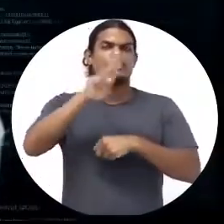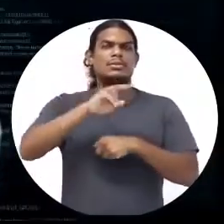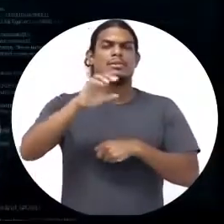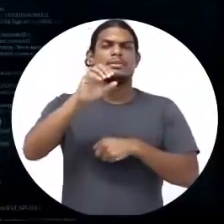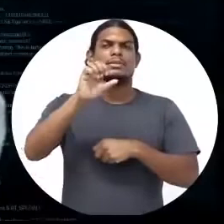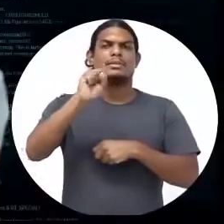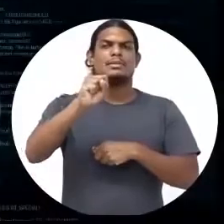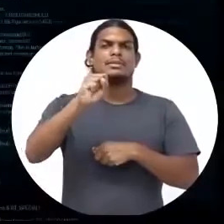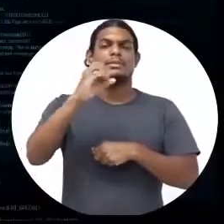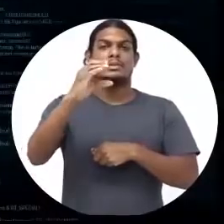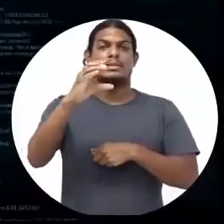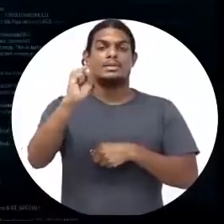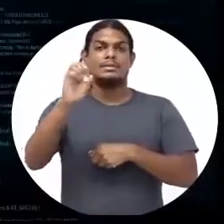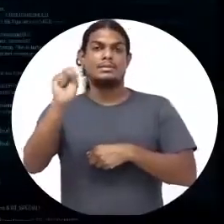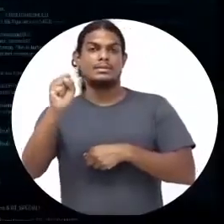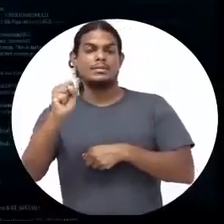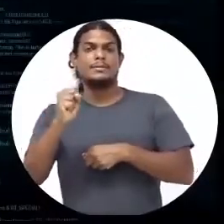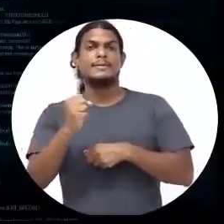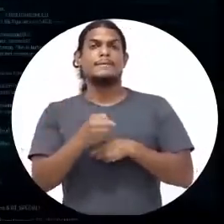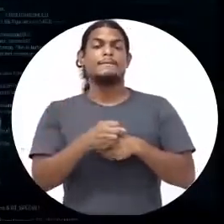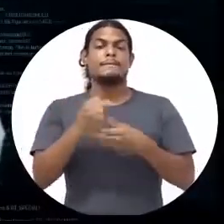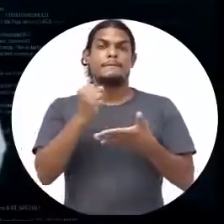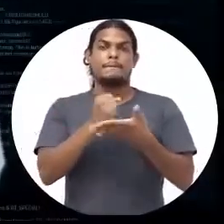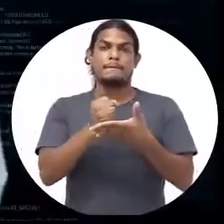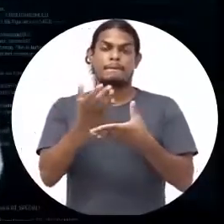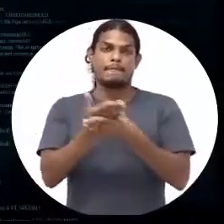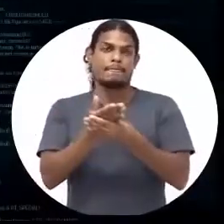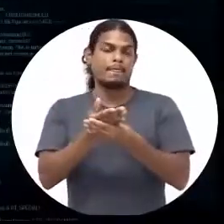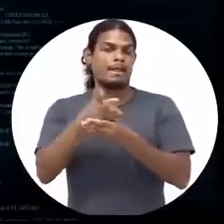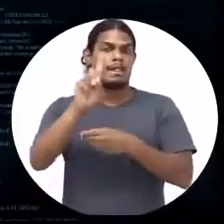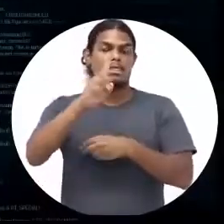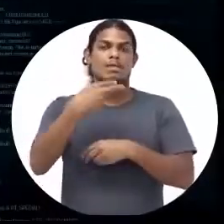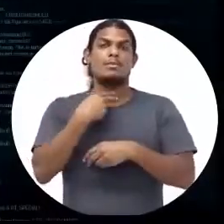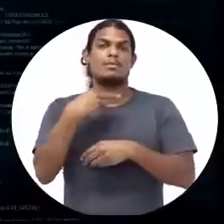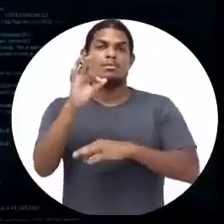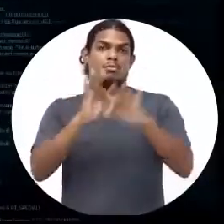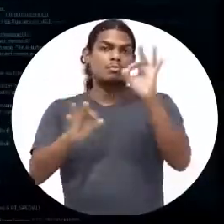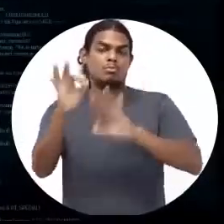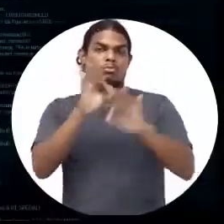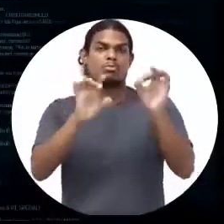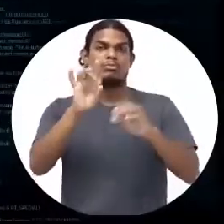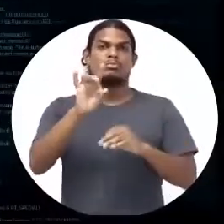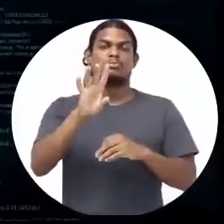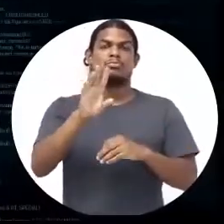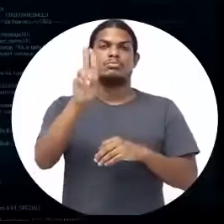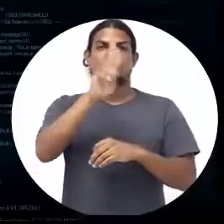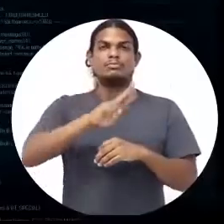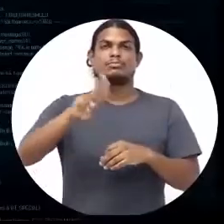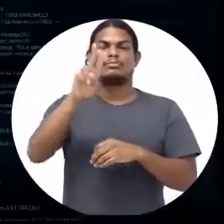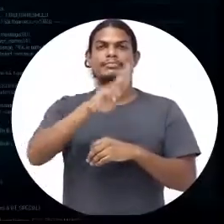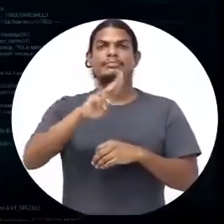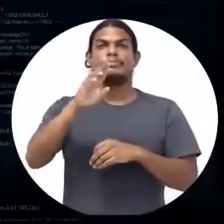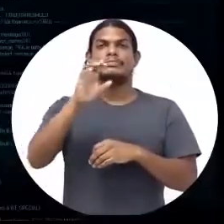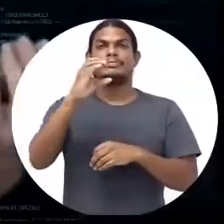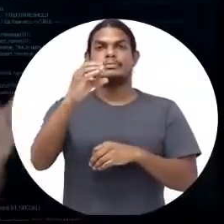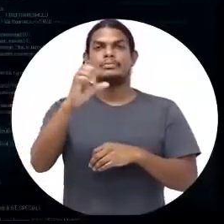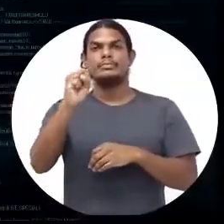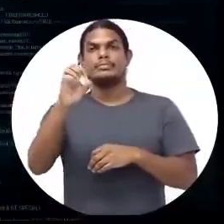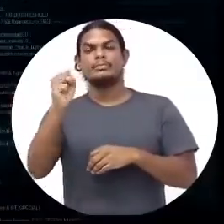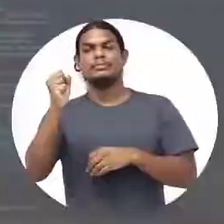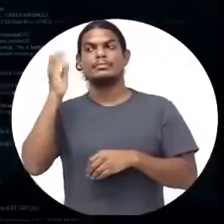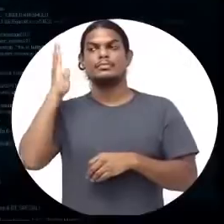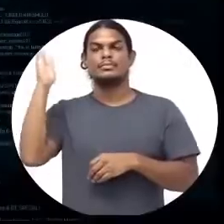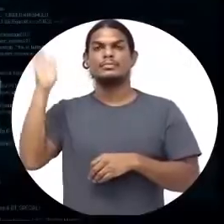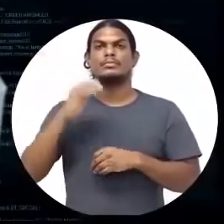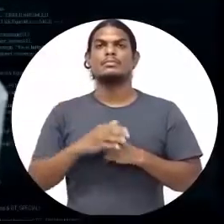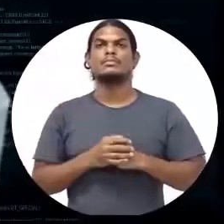documento HTML a gente não decora. A decoração ela é colocada no CSS. A tag de imagem, como a gente viu